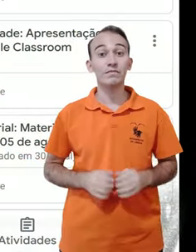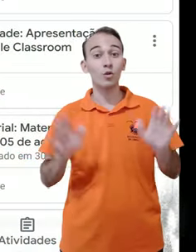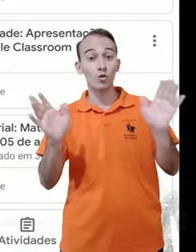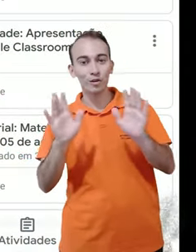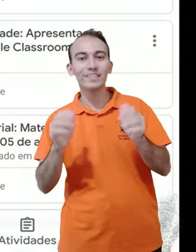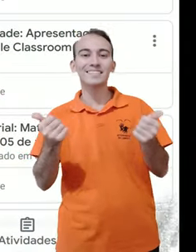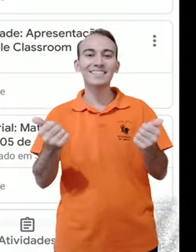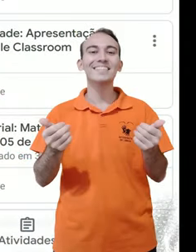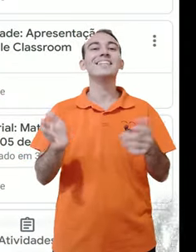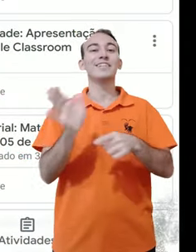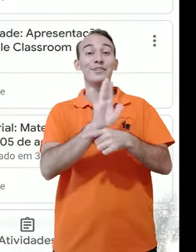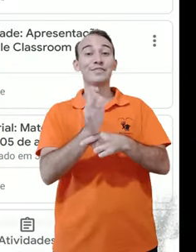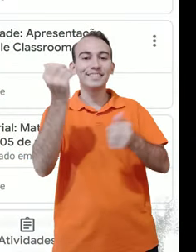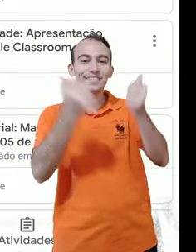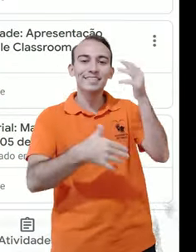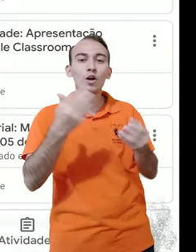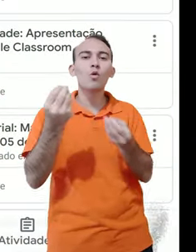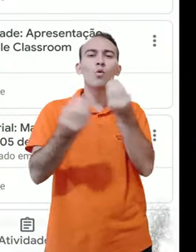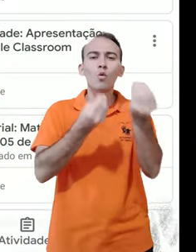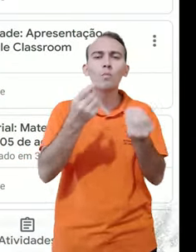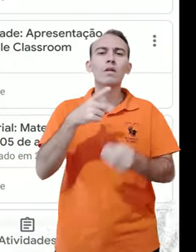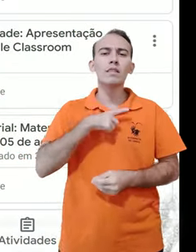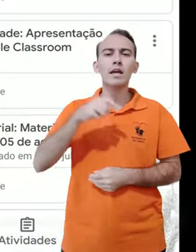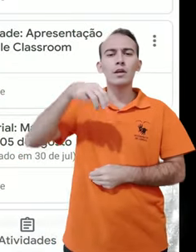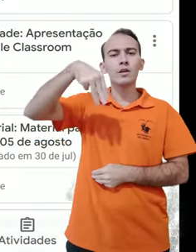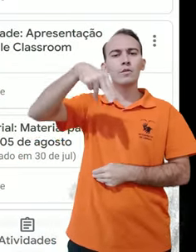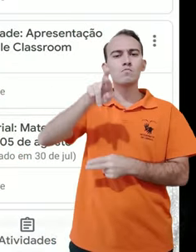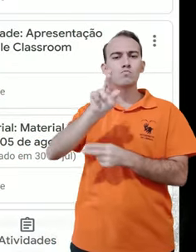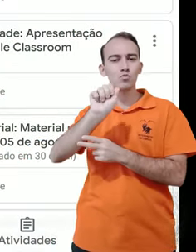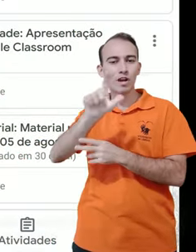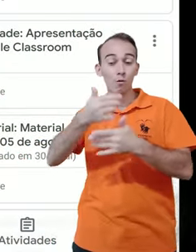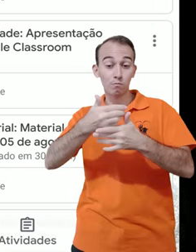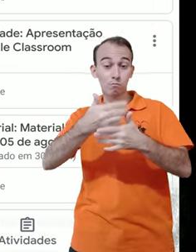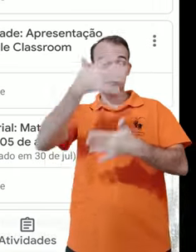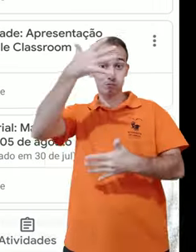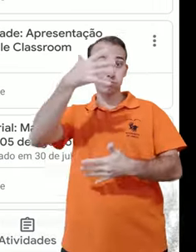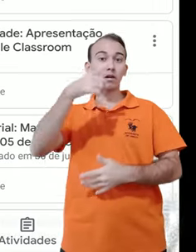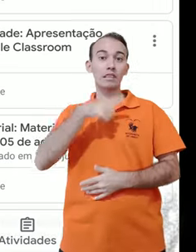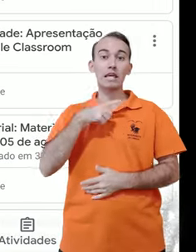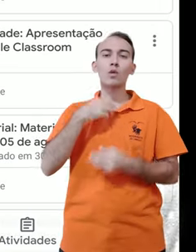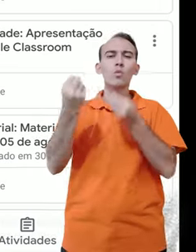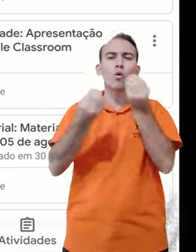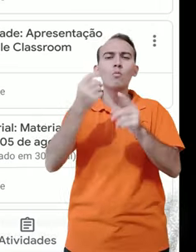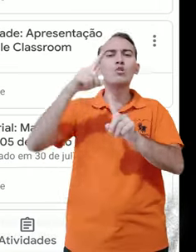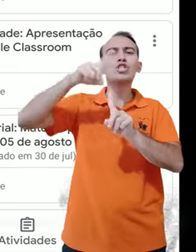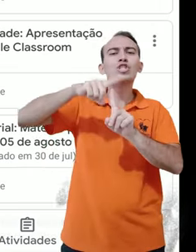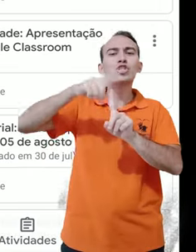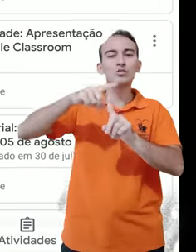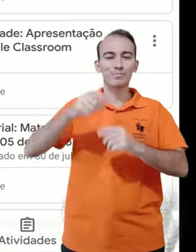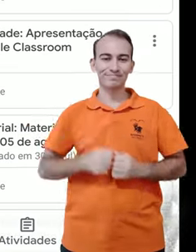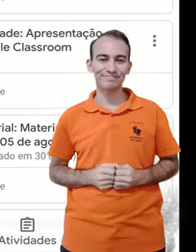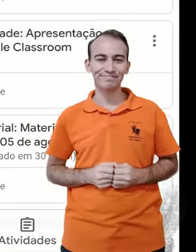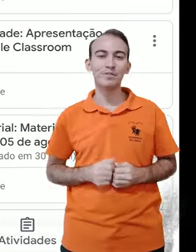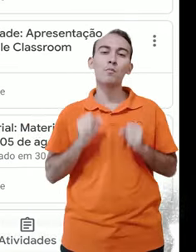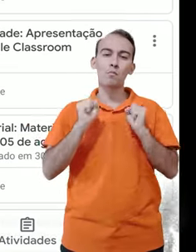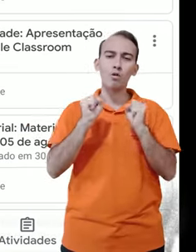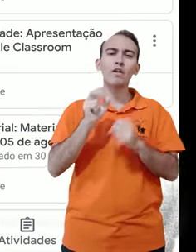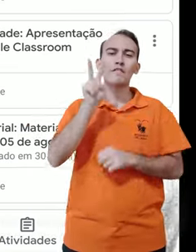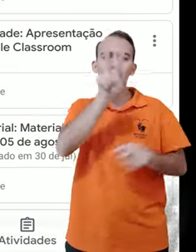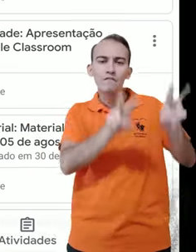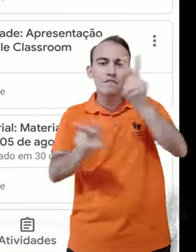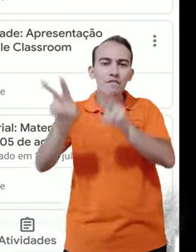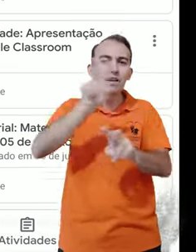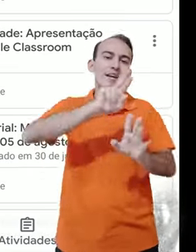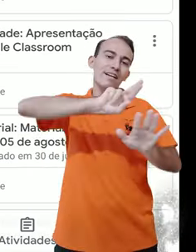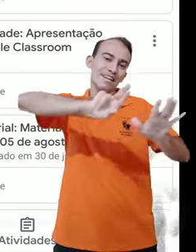o Olá nesse vídeo de mostrar como acessar as atividades postadas pelo professor na aba mural existem dois modos de visualizar as